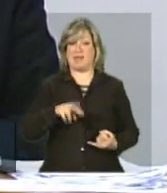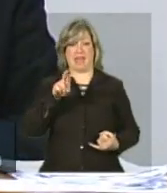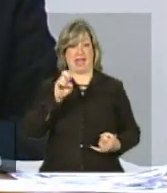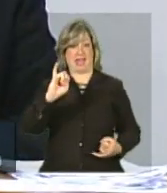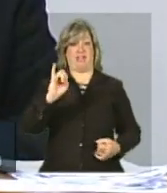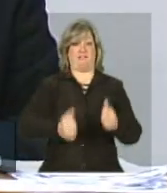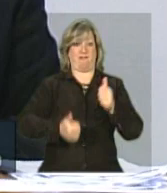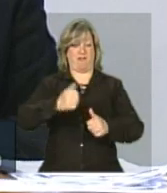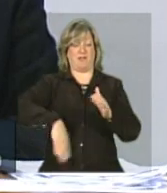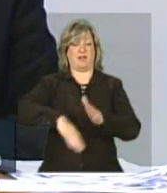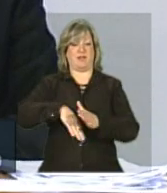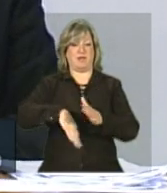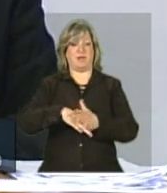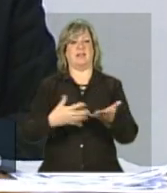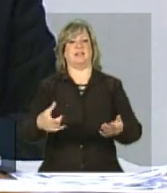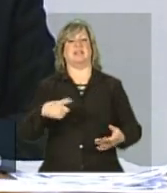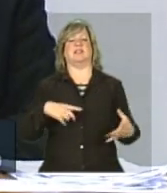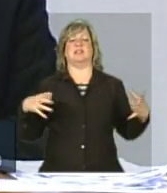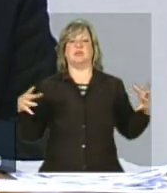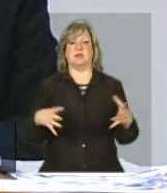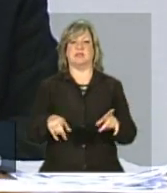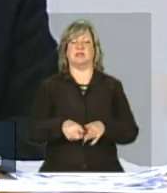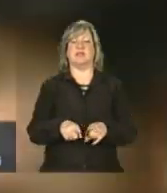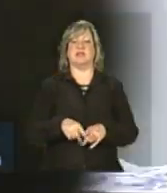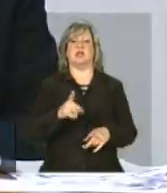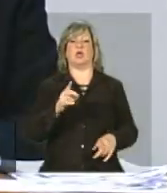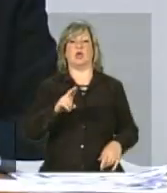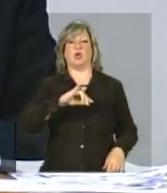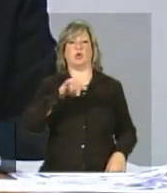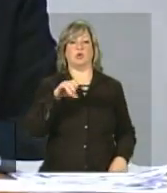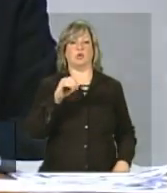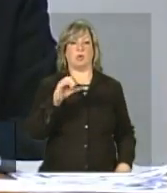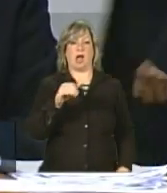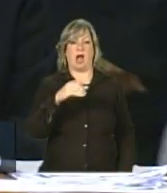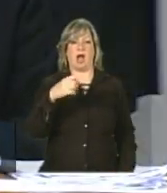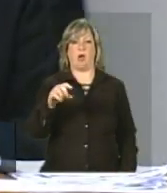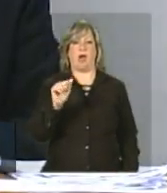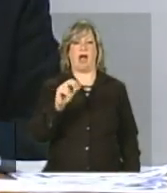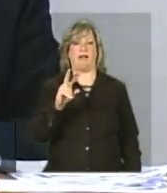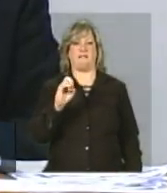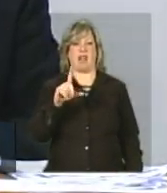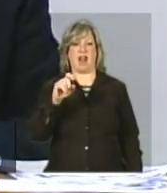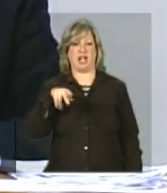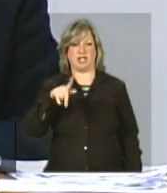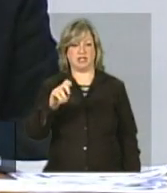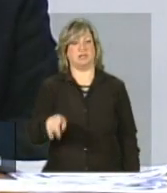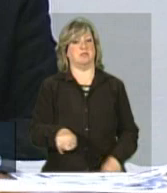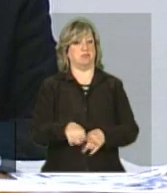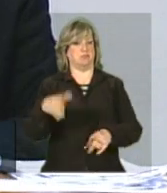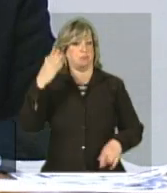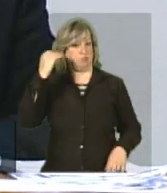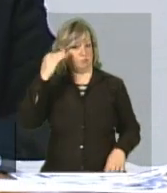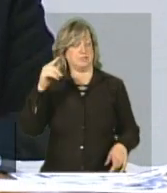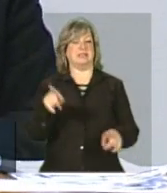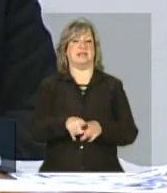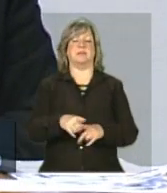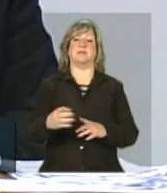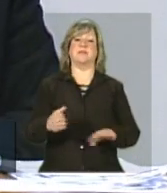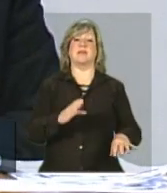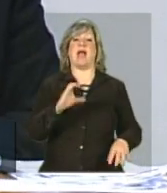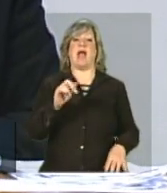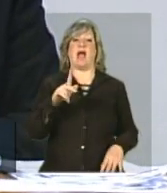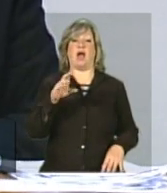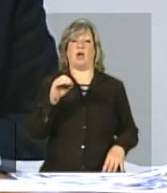teve um papel extraordinário na campanha. Dr. João Avelange, uma grande personalidade do futebol mundial, a maior de todas elas. O Carlos